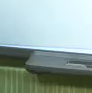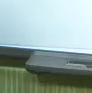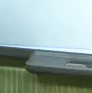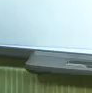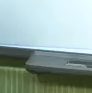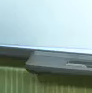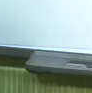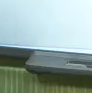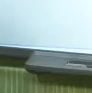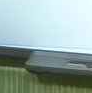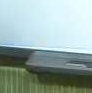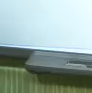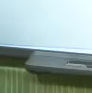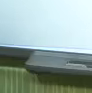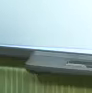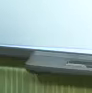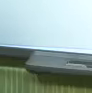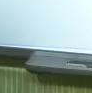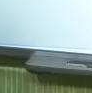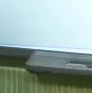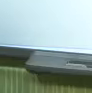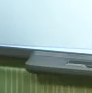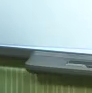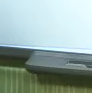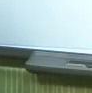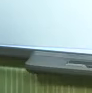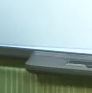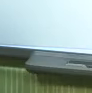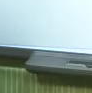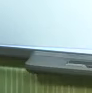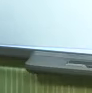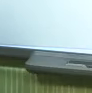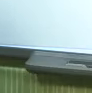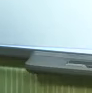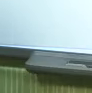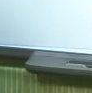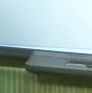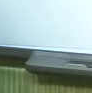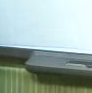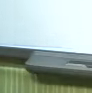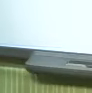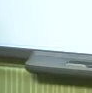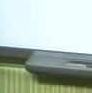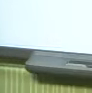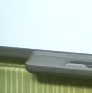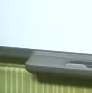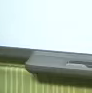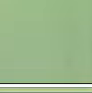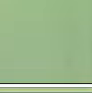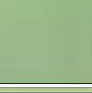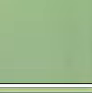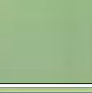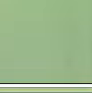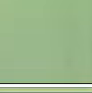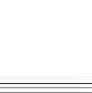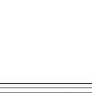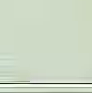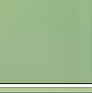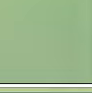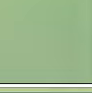vou me inserir no mundo? Eu vou me inserir a partir desse agir comunicativo. Muito